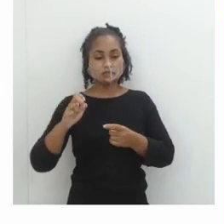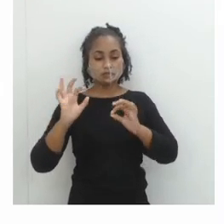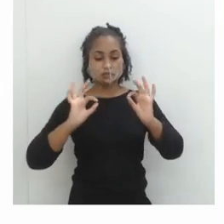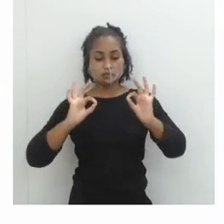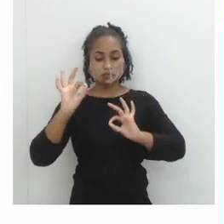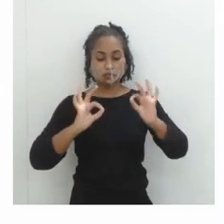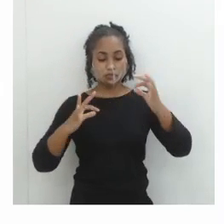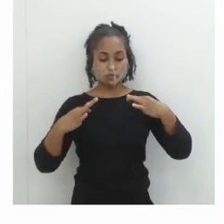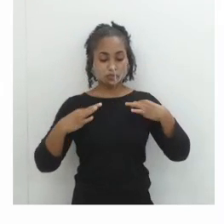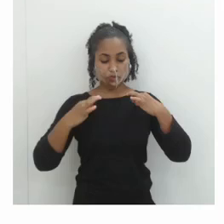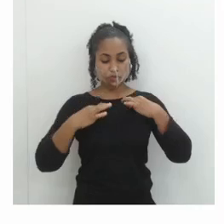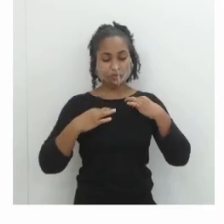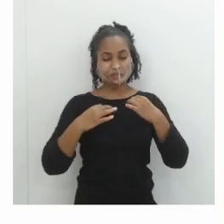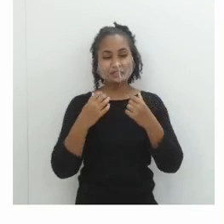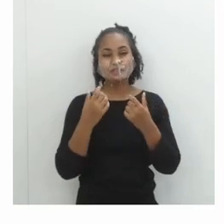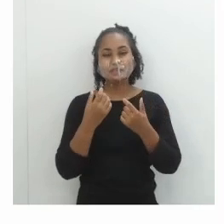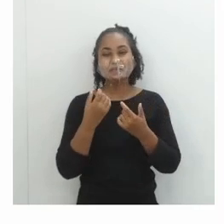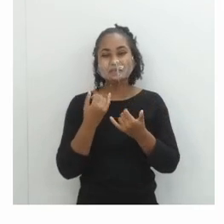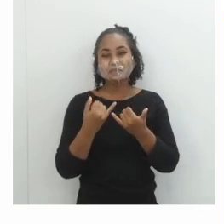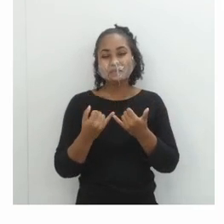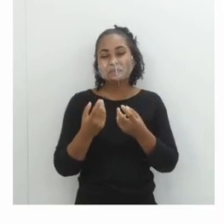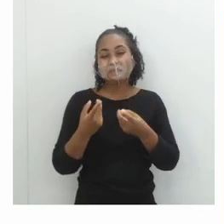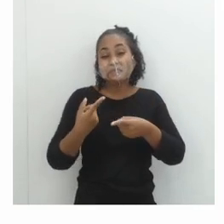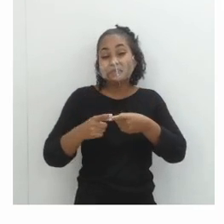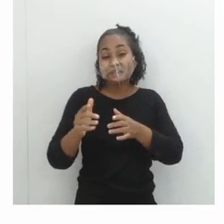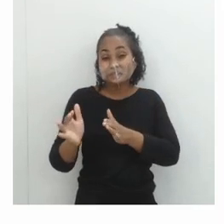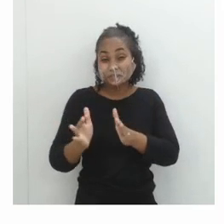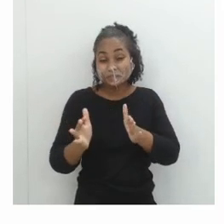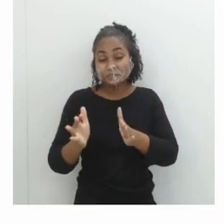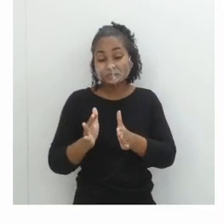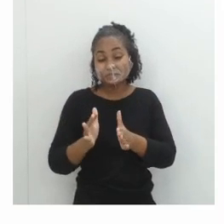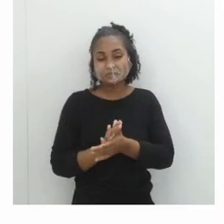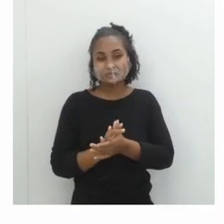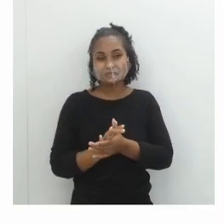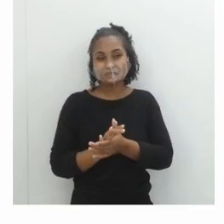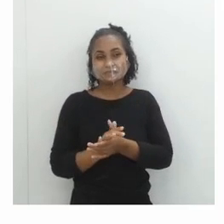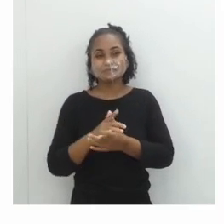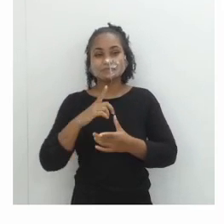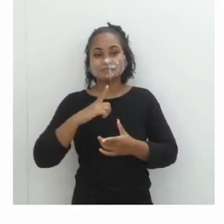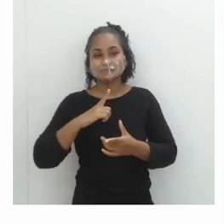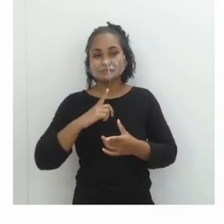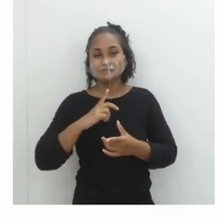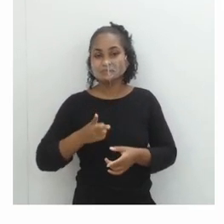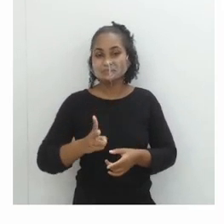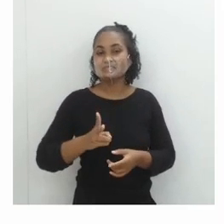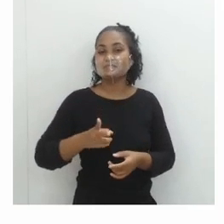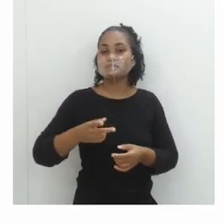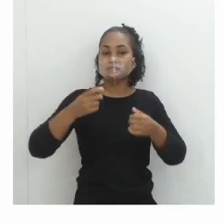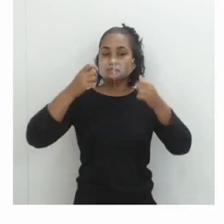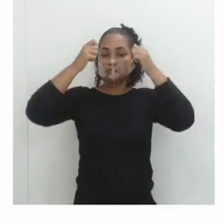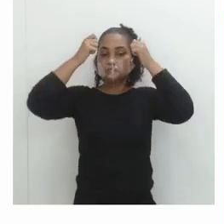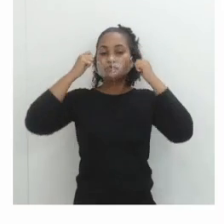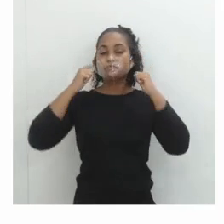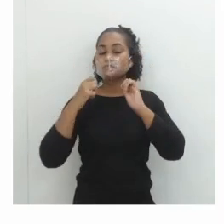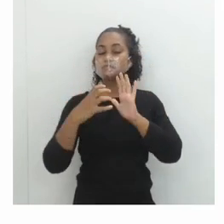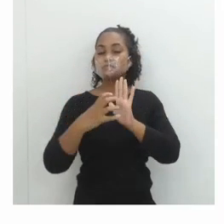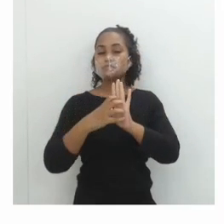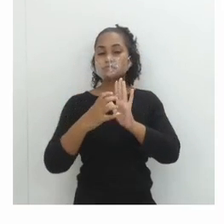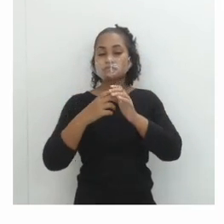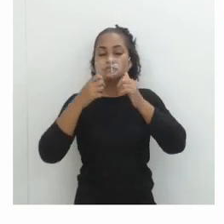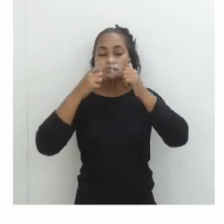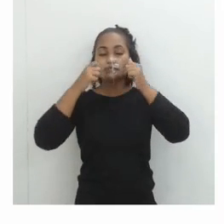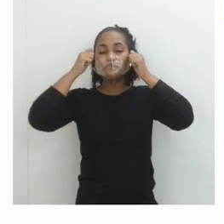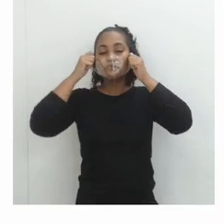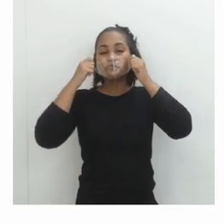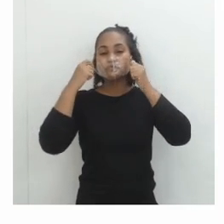de máscara. O engraçado era que nessa época eles estavam sempre de máscara com essa representação, né?